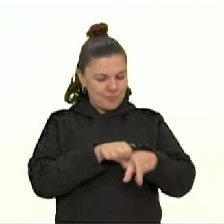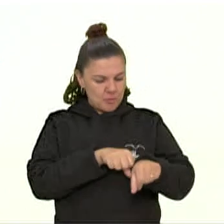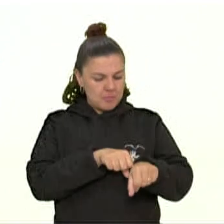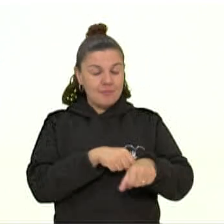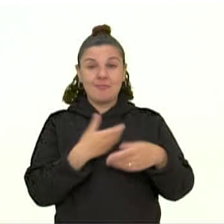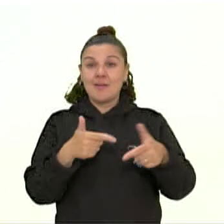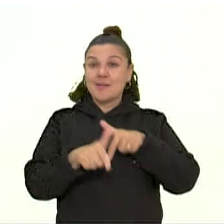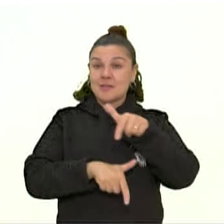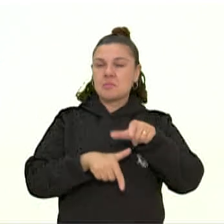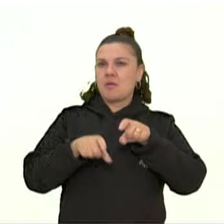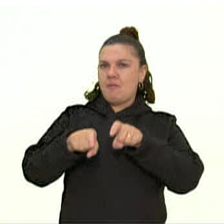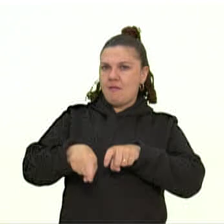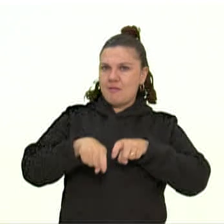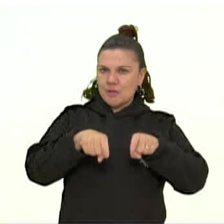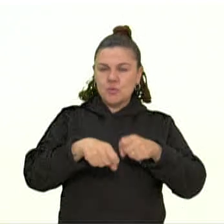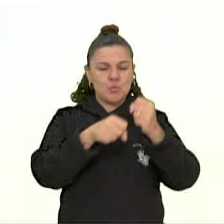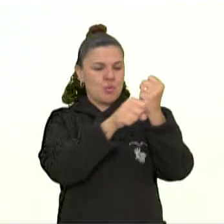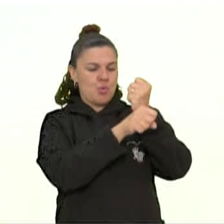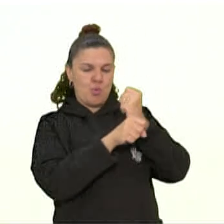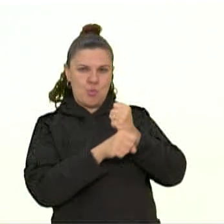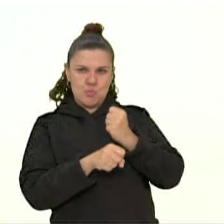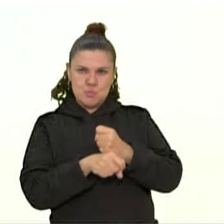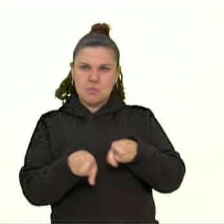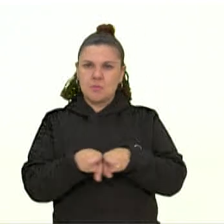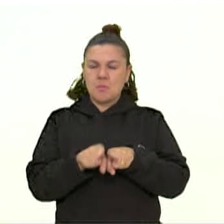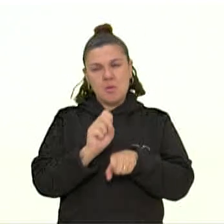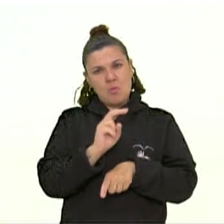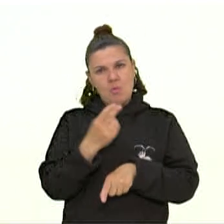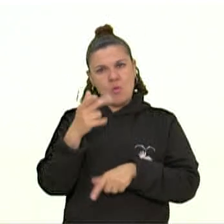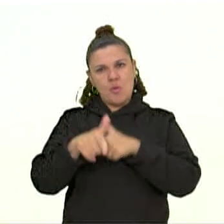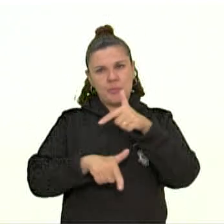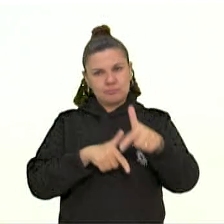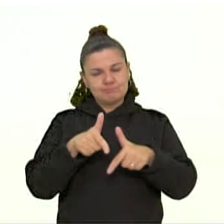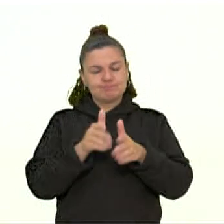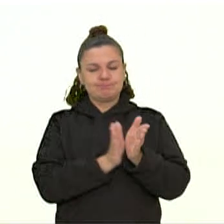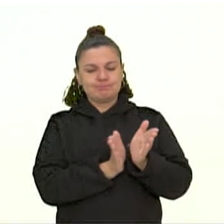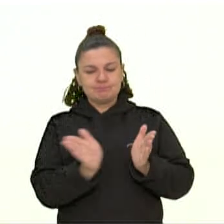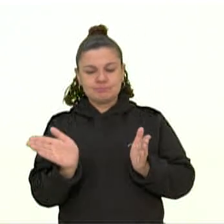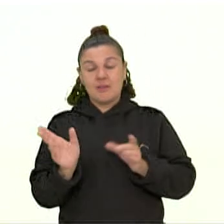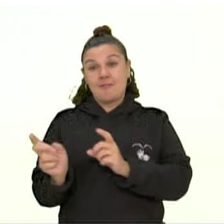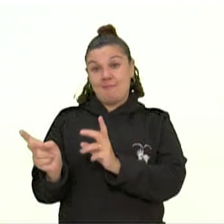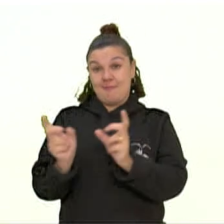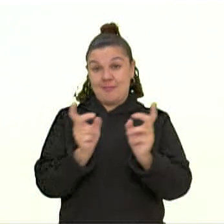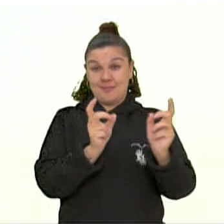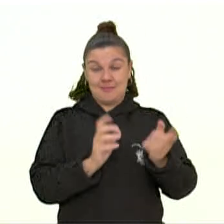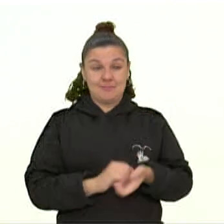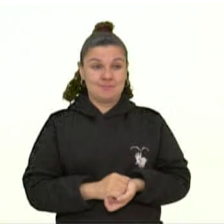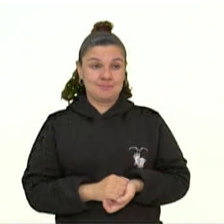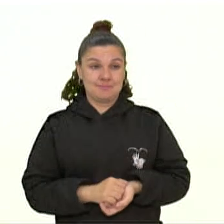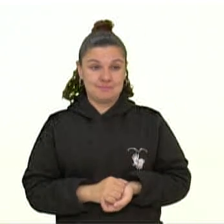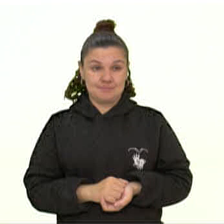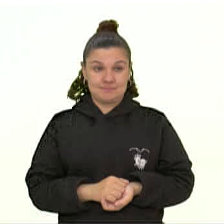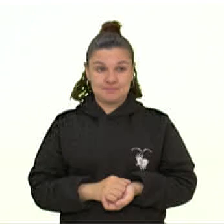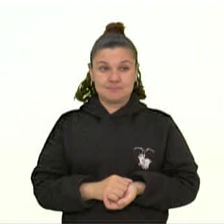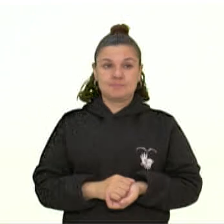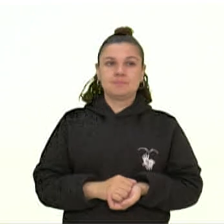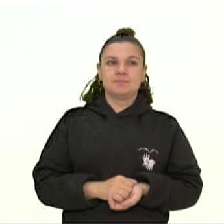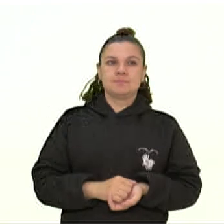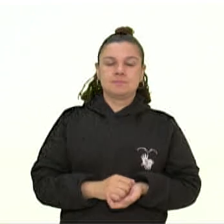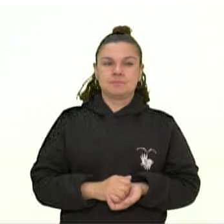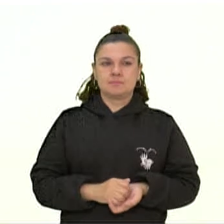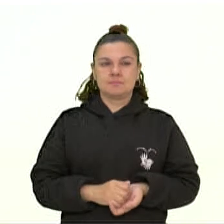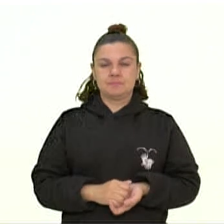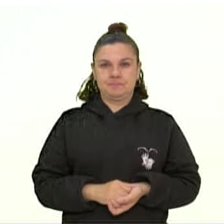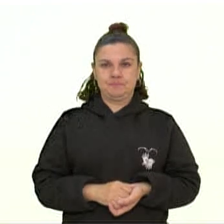setor agrícola, na construção civil ou trabalham na informalidade como vendedores, ou vendedores formais